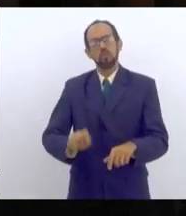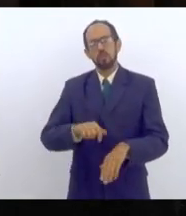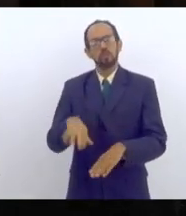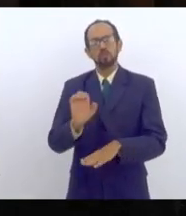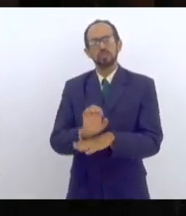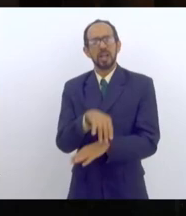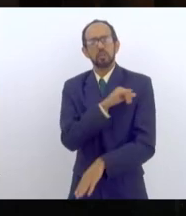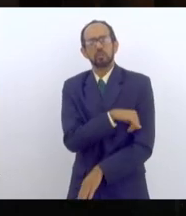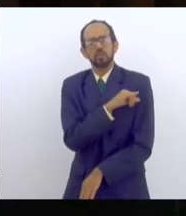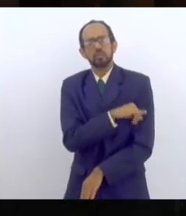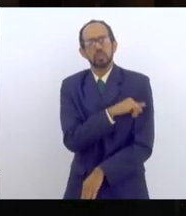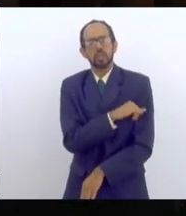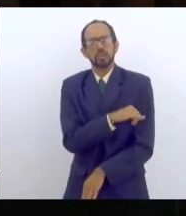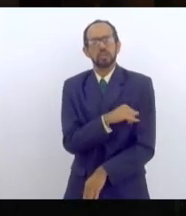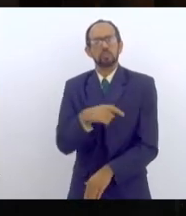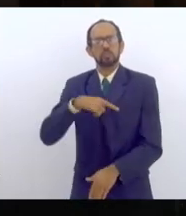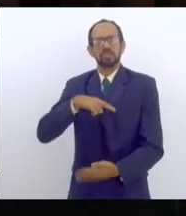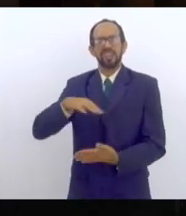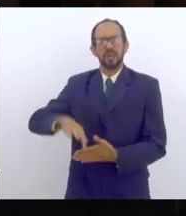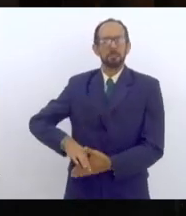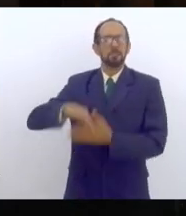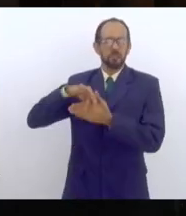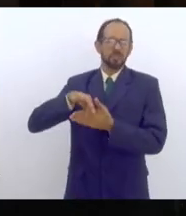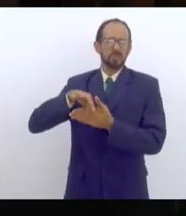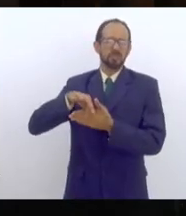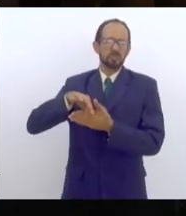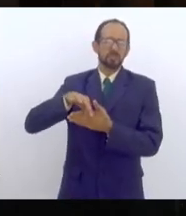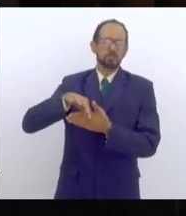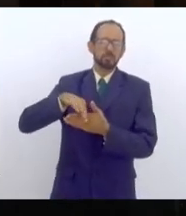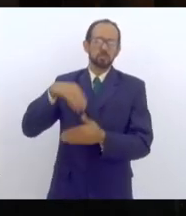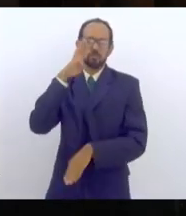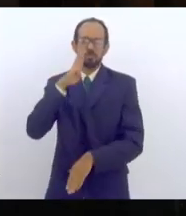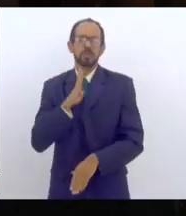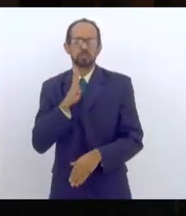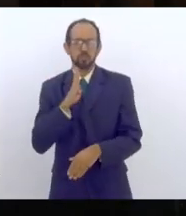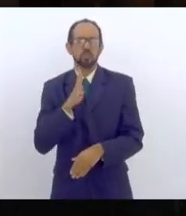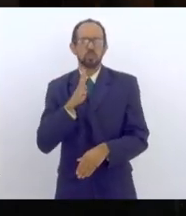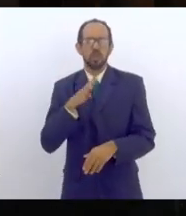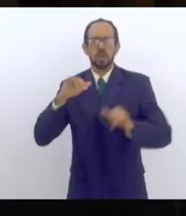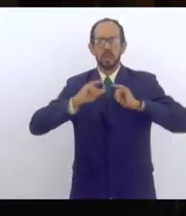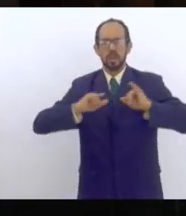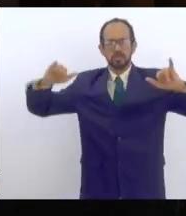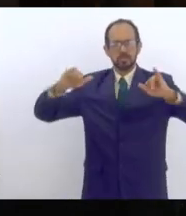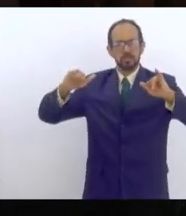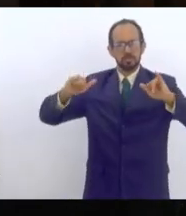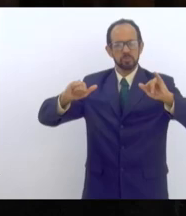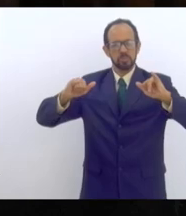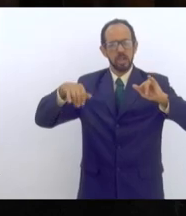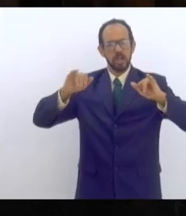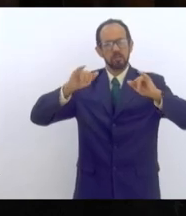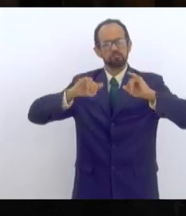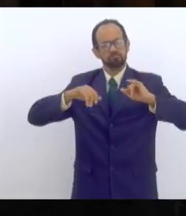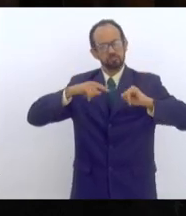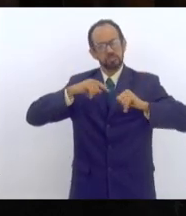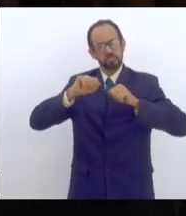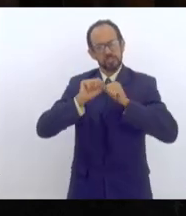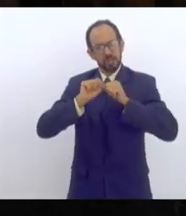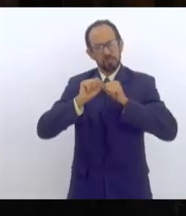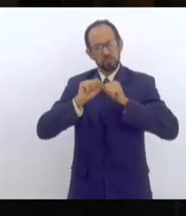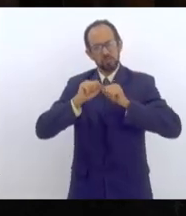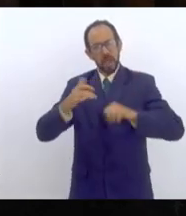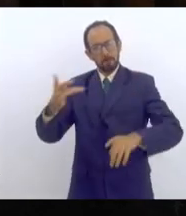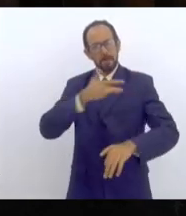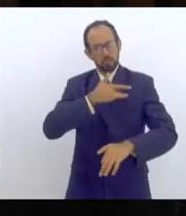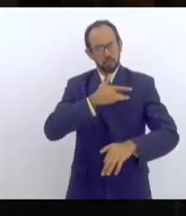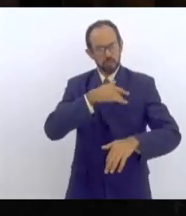promover o destino das 12 regiões turísticas, lançamos a campanha Apaixone-se pelo Rio. Elaboramos ainda